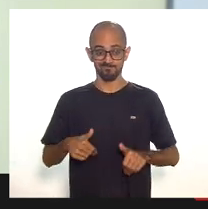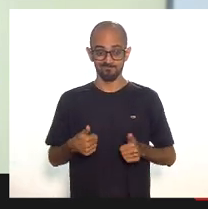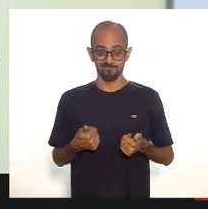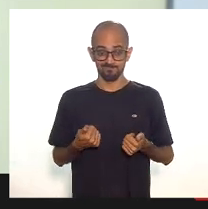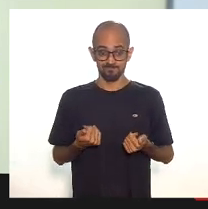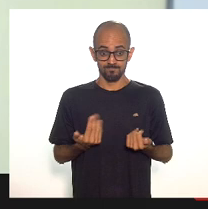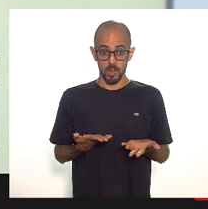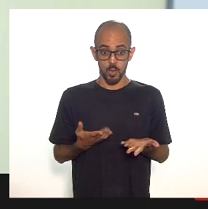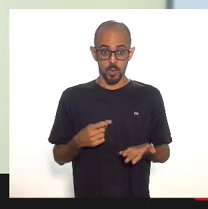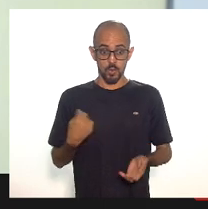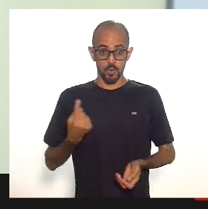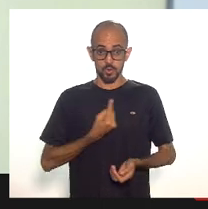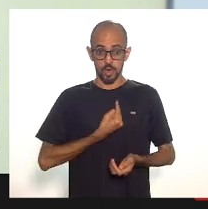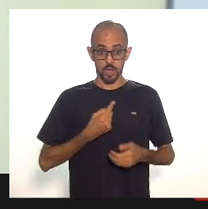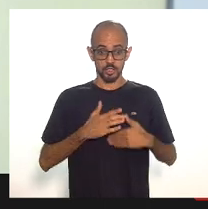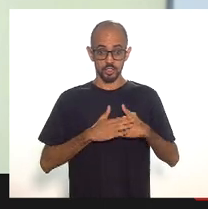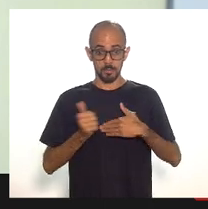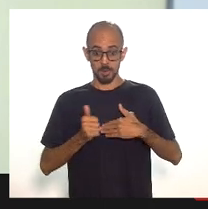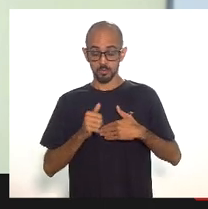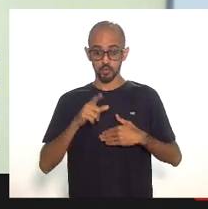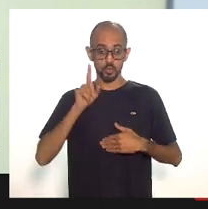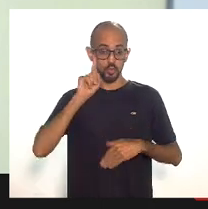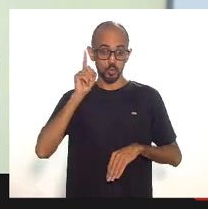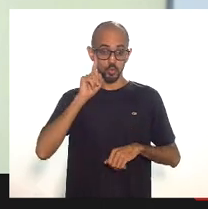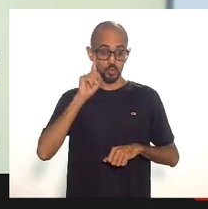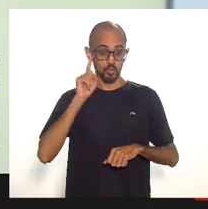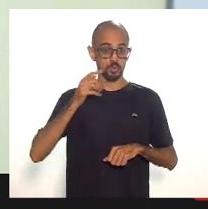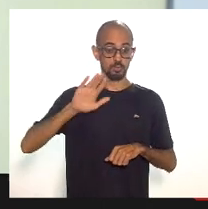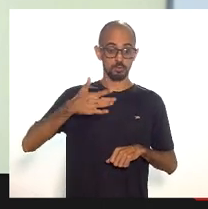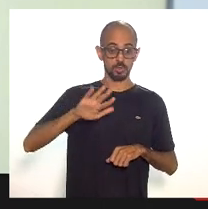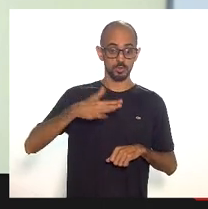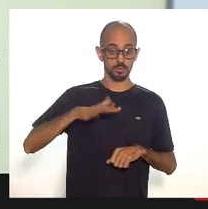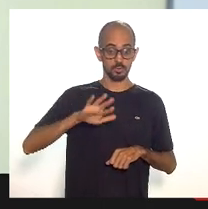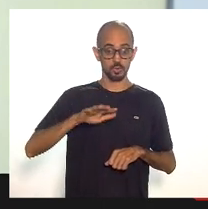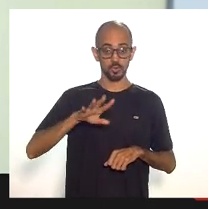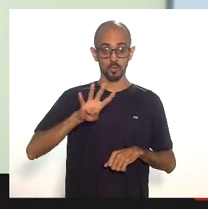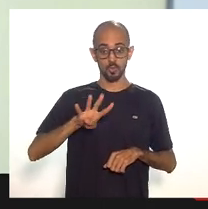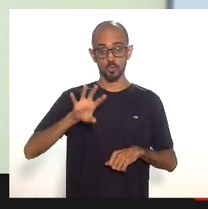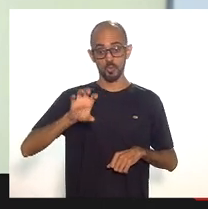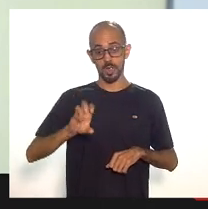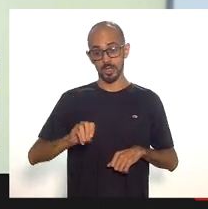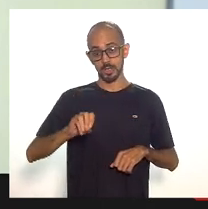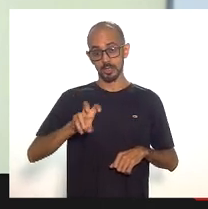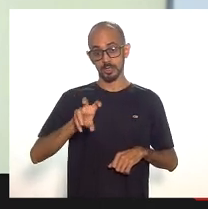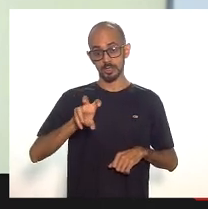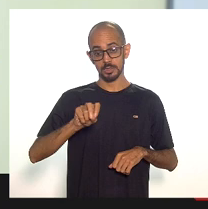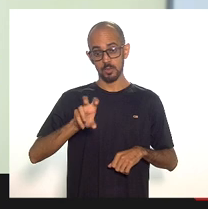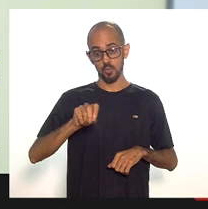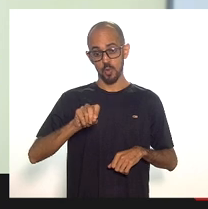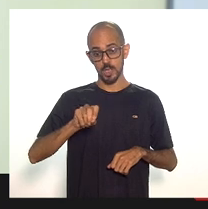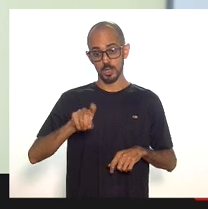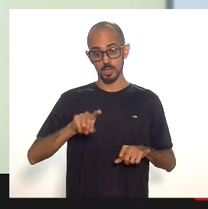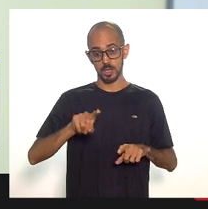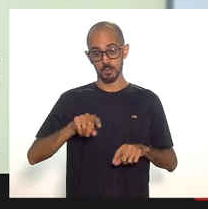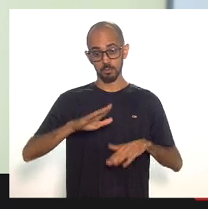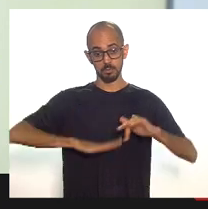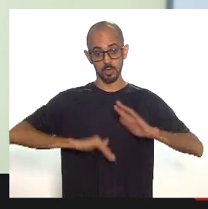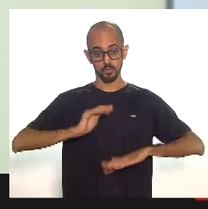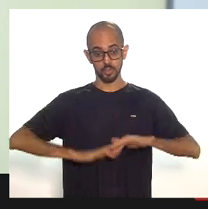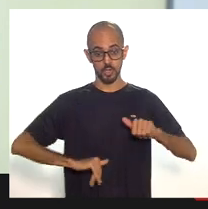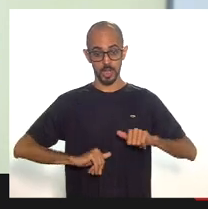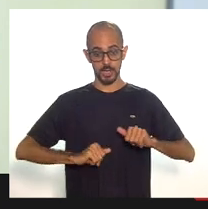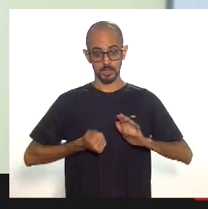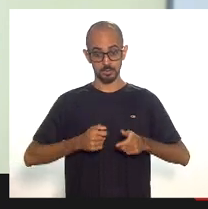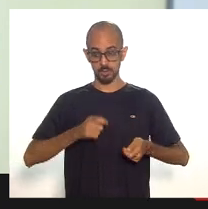A gente chama por dia cerca de 40, 50 profissionais para se apresentarem